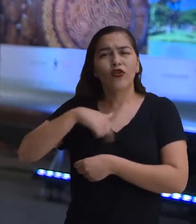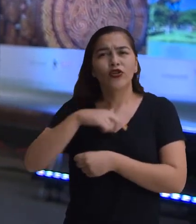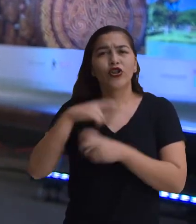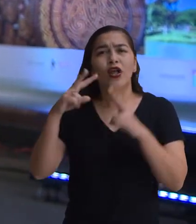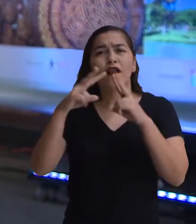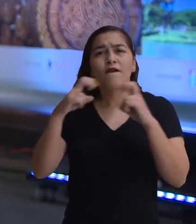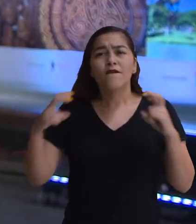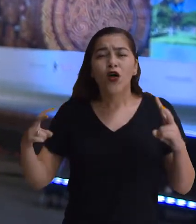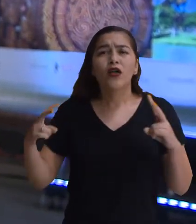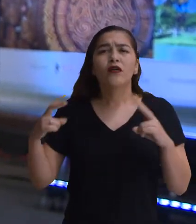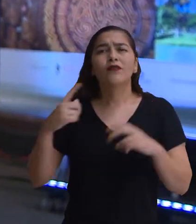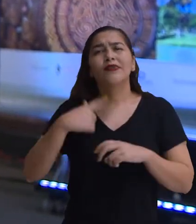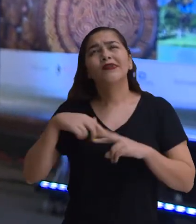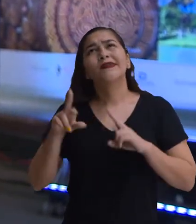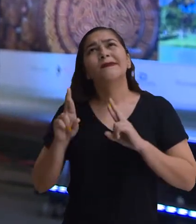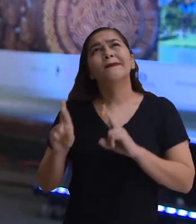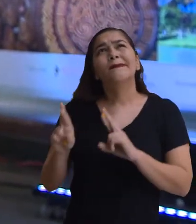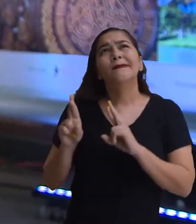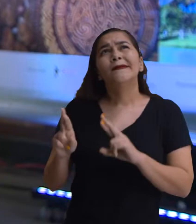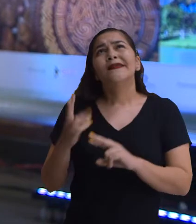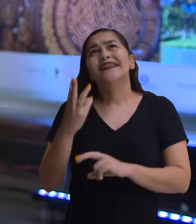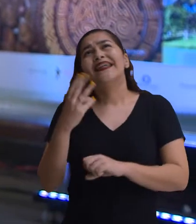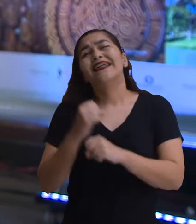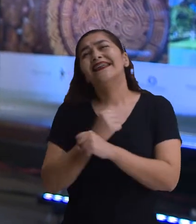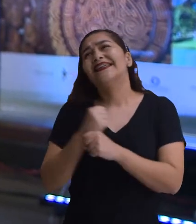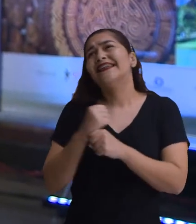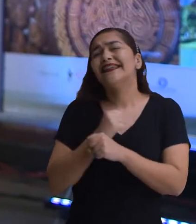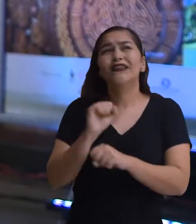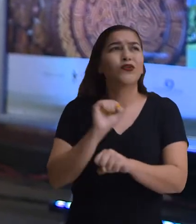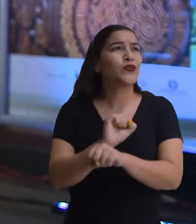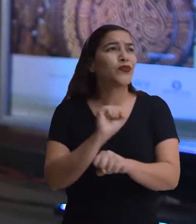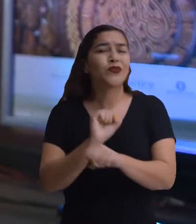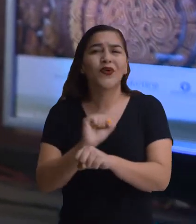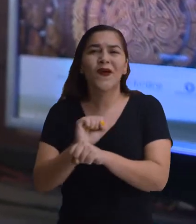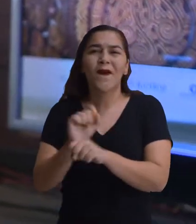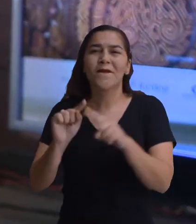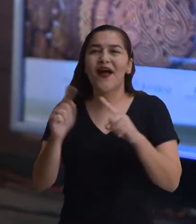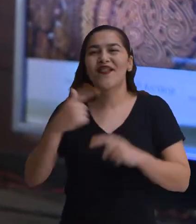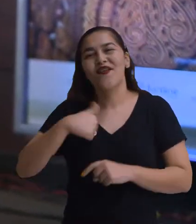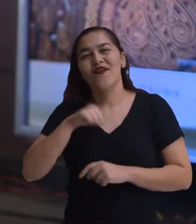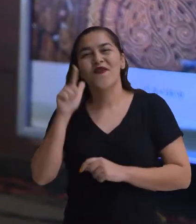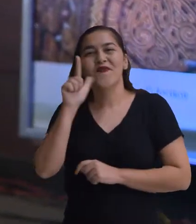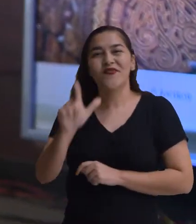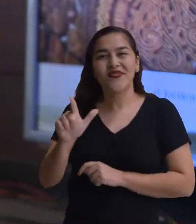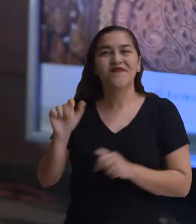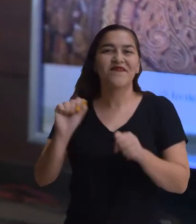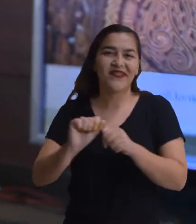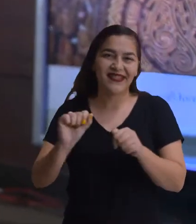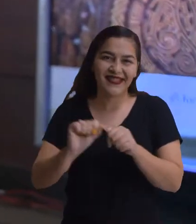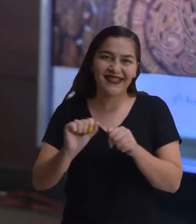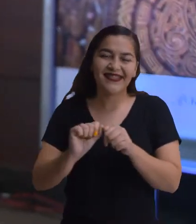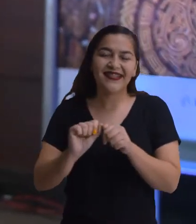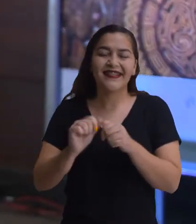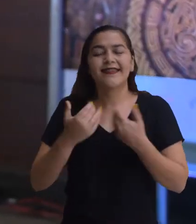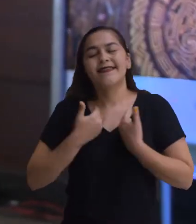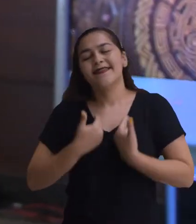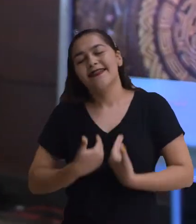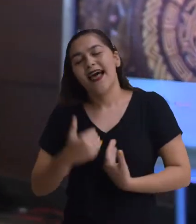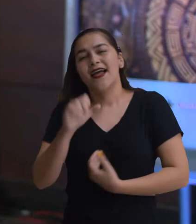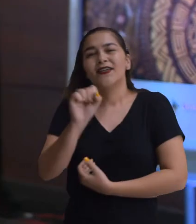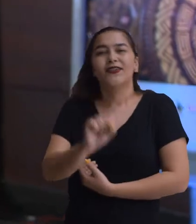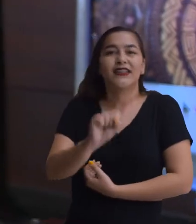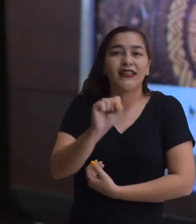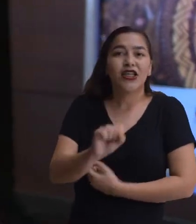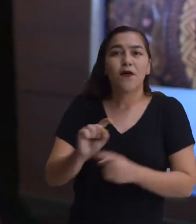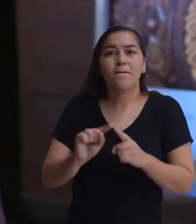em Florianópolis, a gente está nessa expectativa, foram 3 anos de espera, mas enfim, conseguimos realizar. Estamos